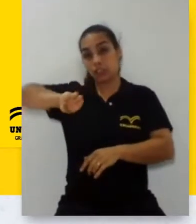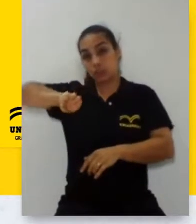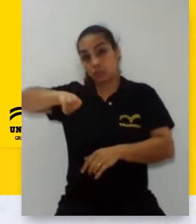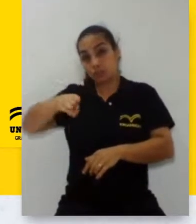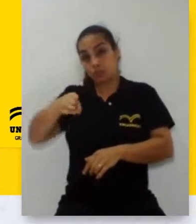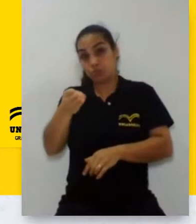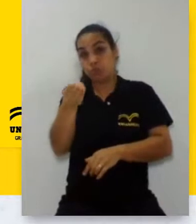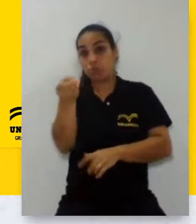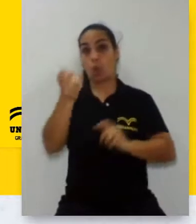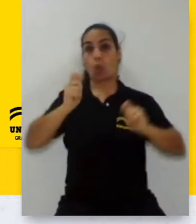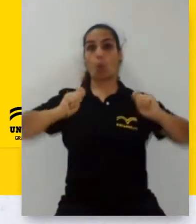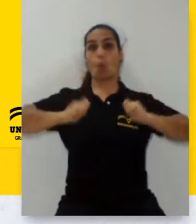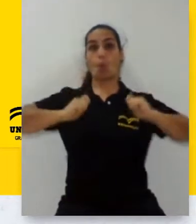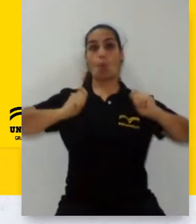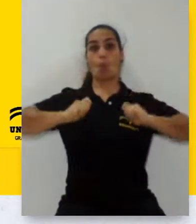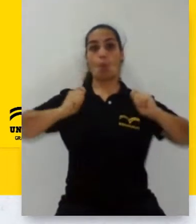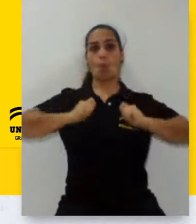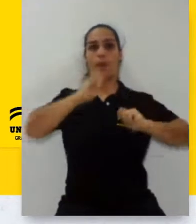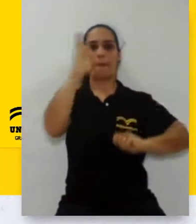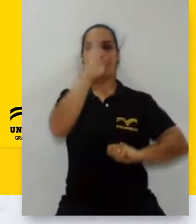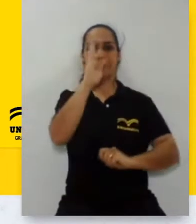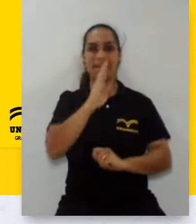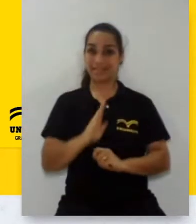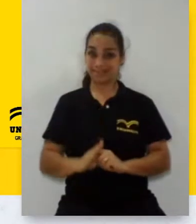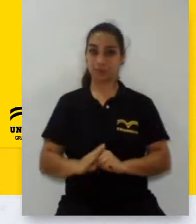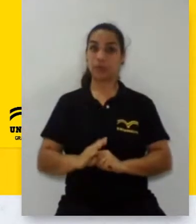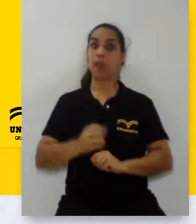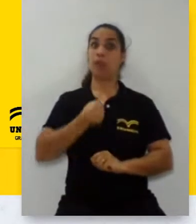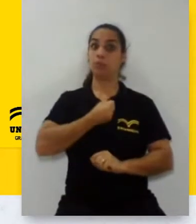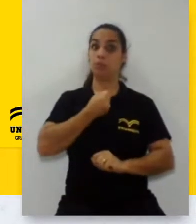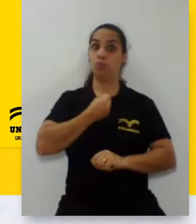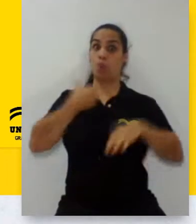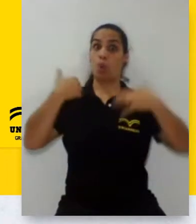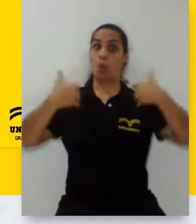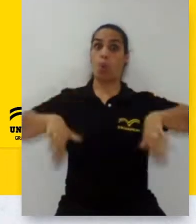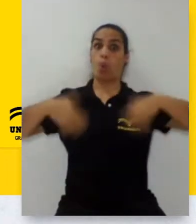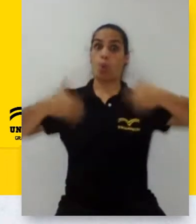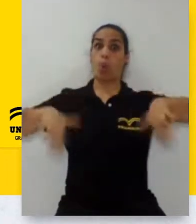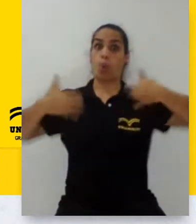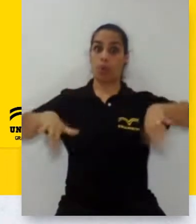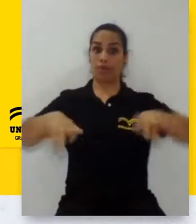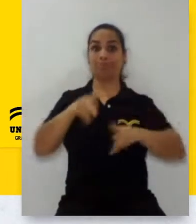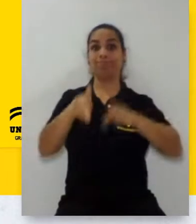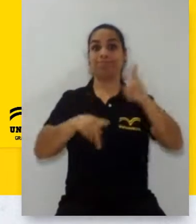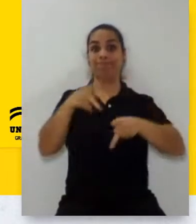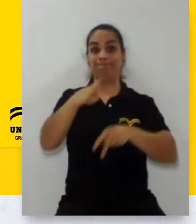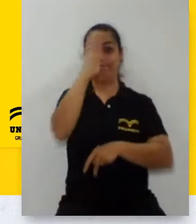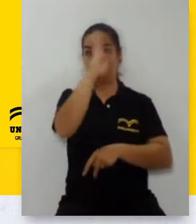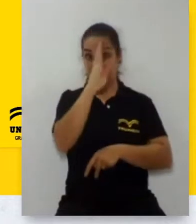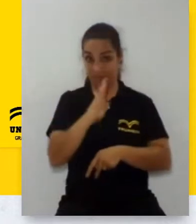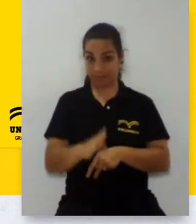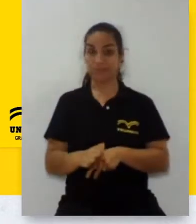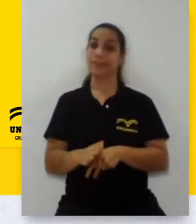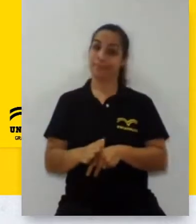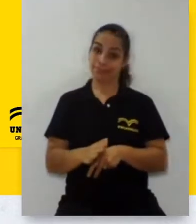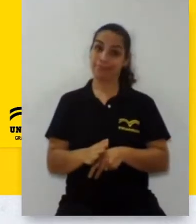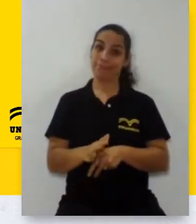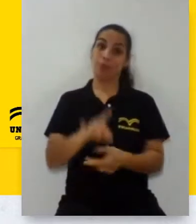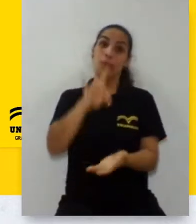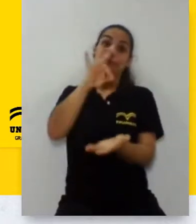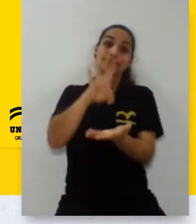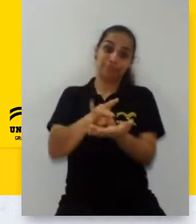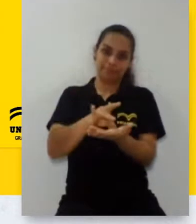no Brasil. É um número muito grande para a população brasileira. Confirmando, então, os dados que foi falado anteriormente, as mulheres são